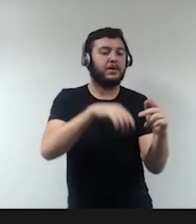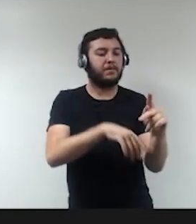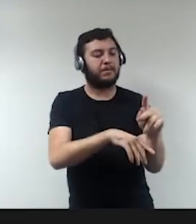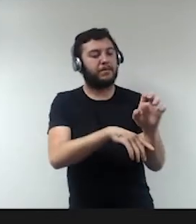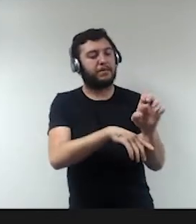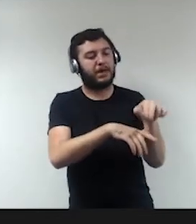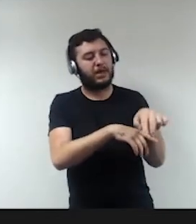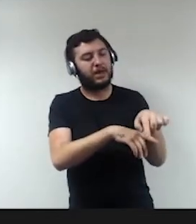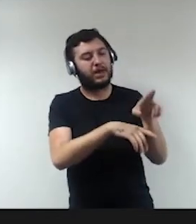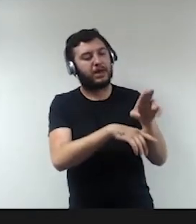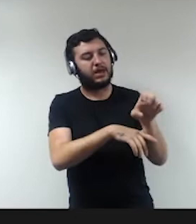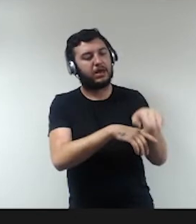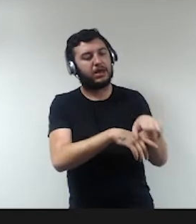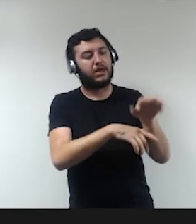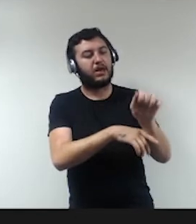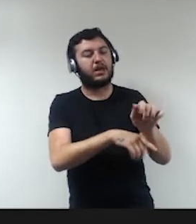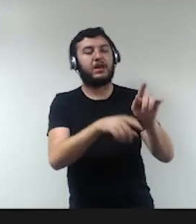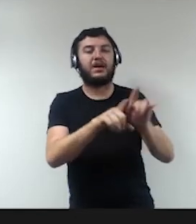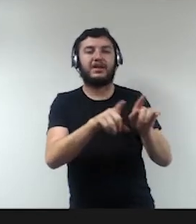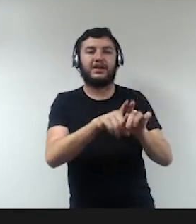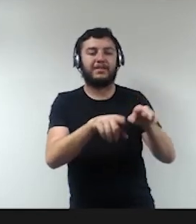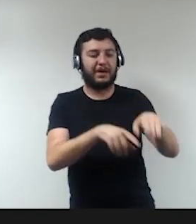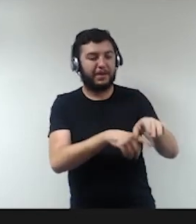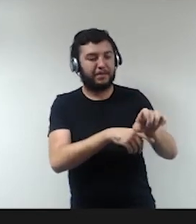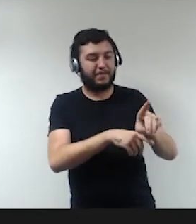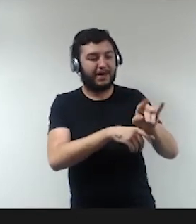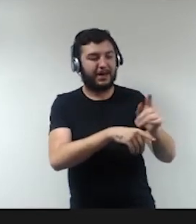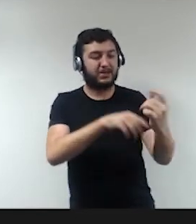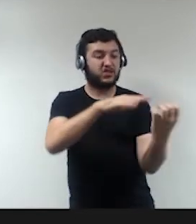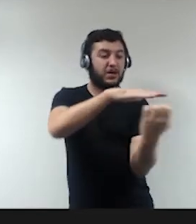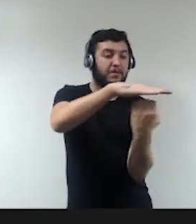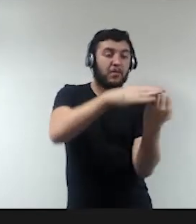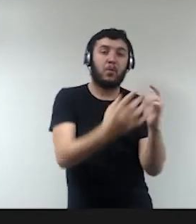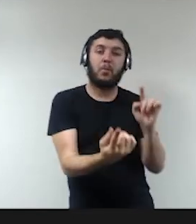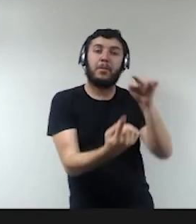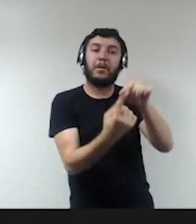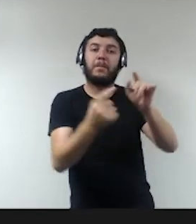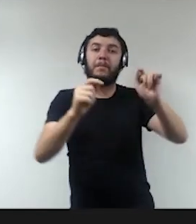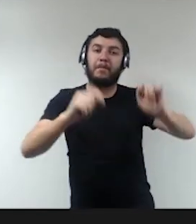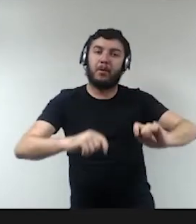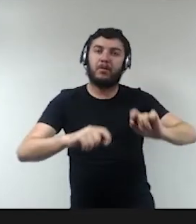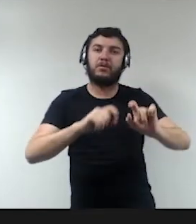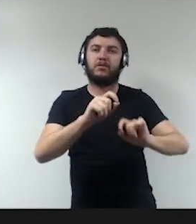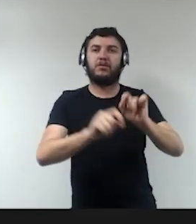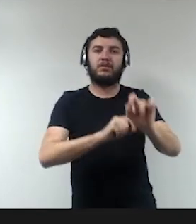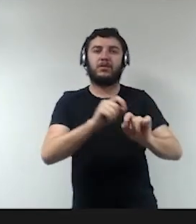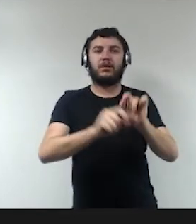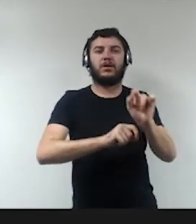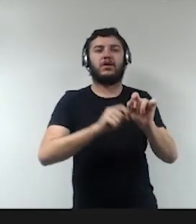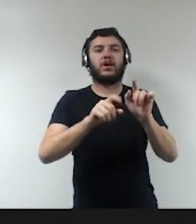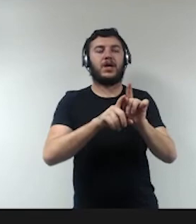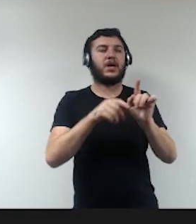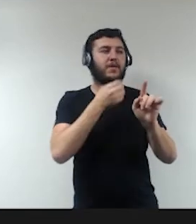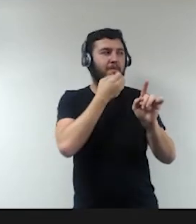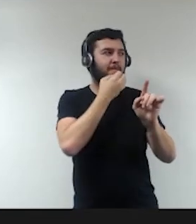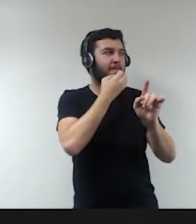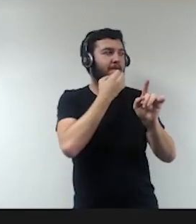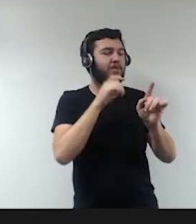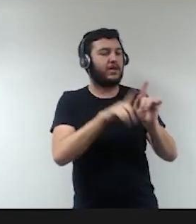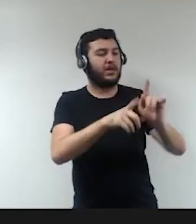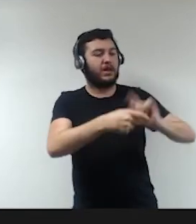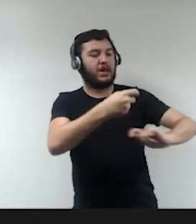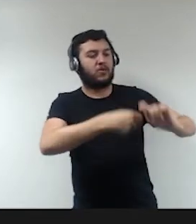vistas a utilizar mecanismos de para evitar insolvência. Então,